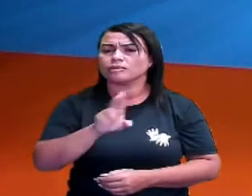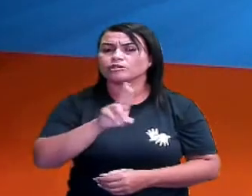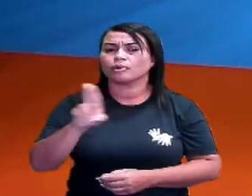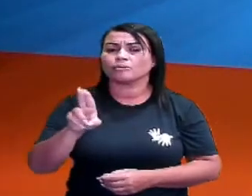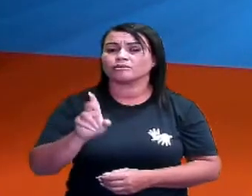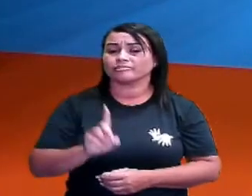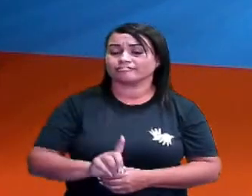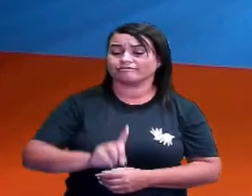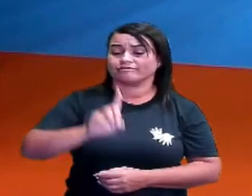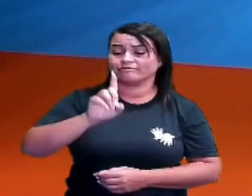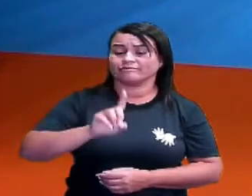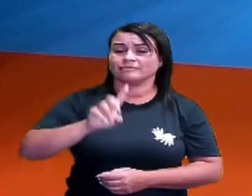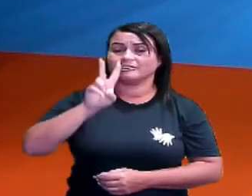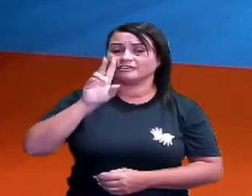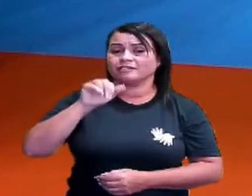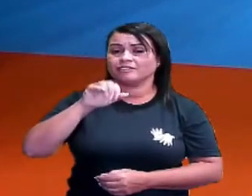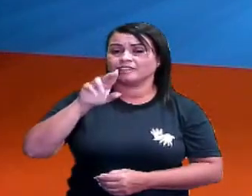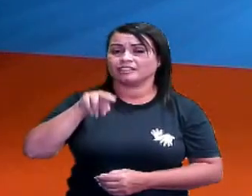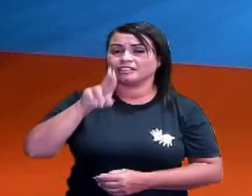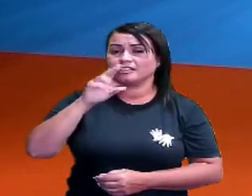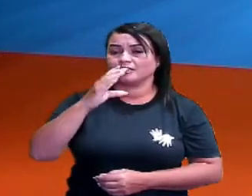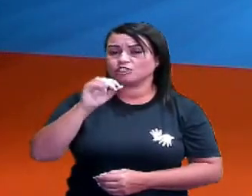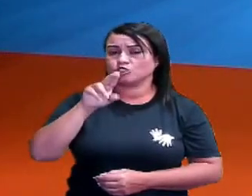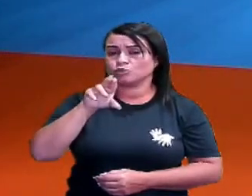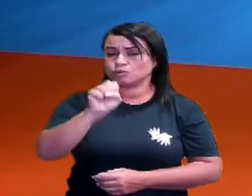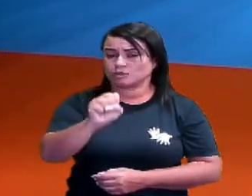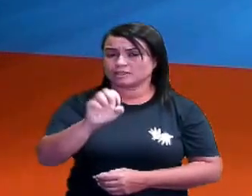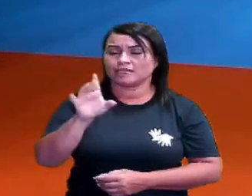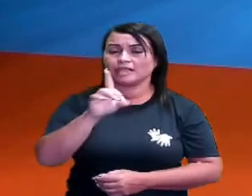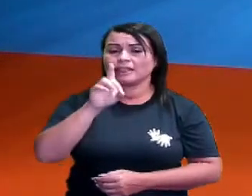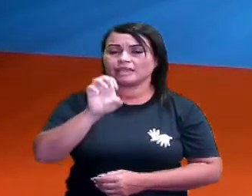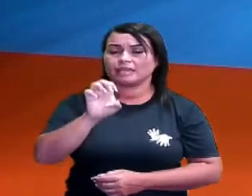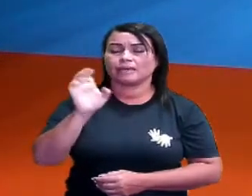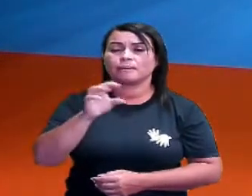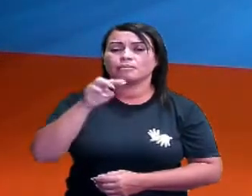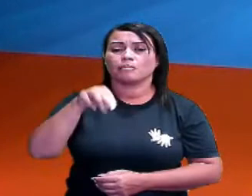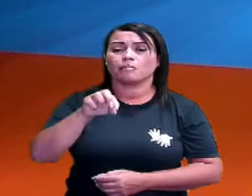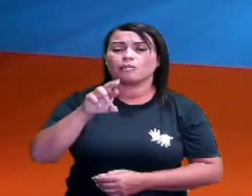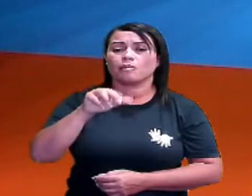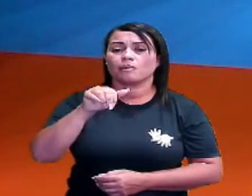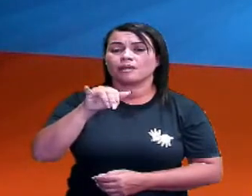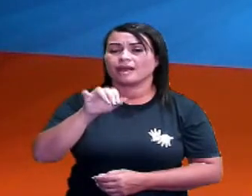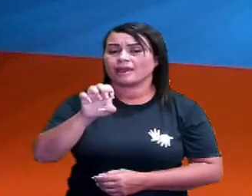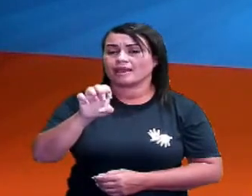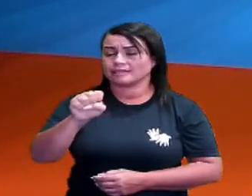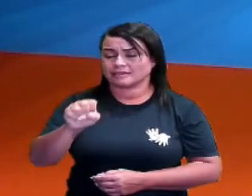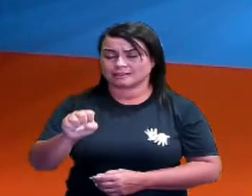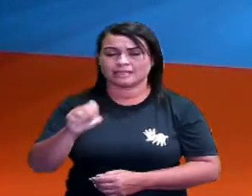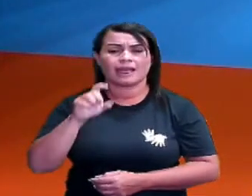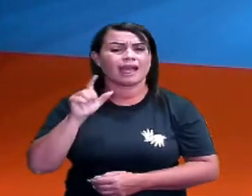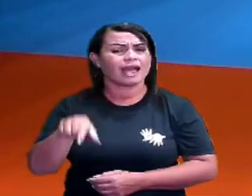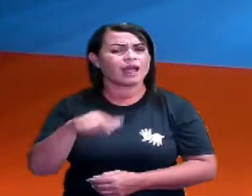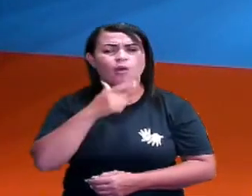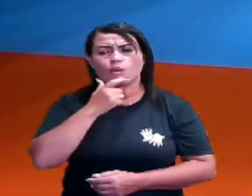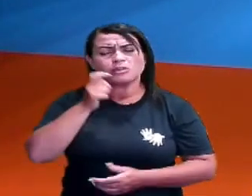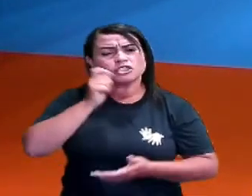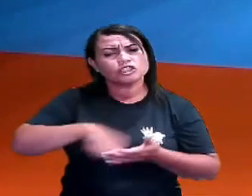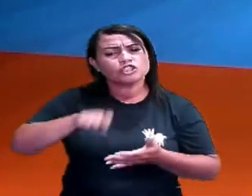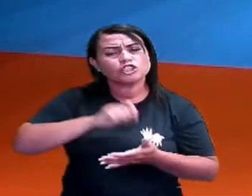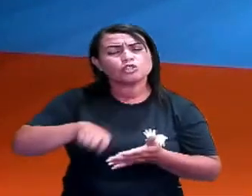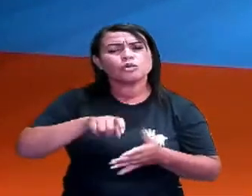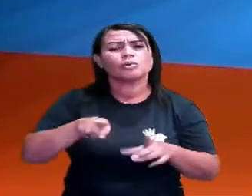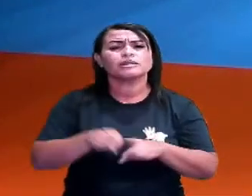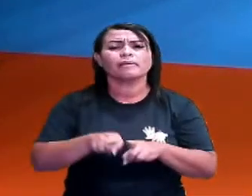Moraes. Vinícius de Moraes, ele foi um escritor, ele foi um dramaturgo, ele teve várias funções. Foi